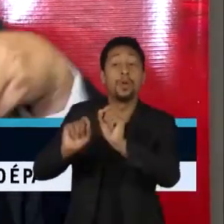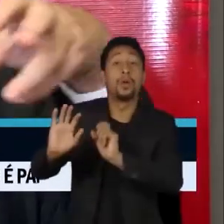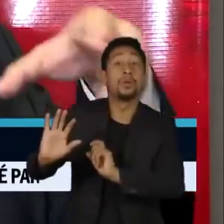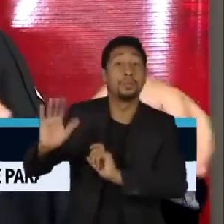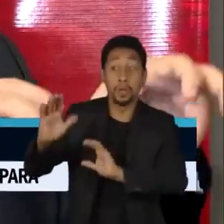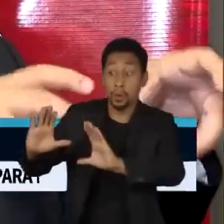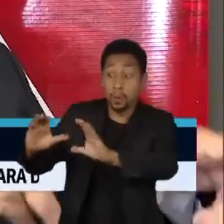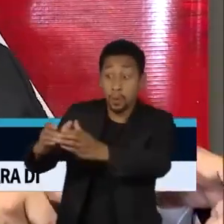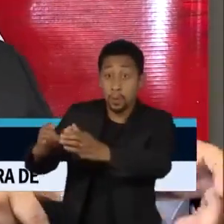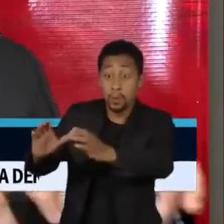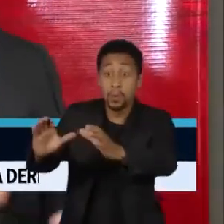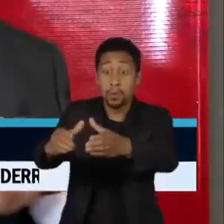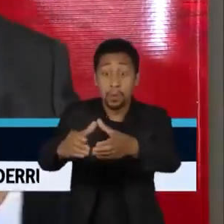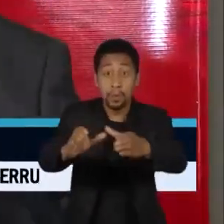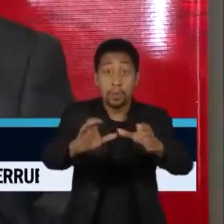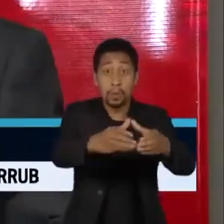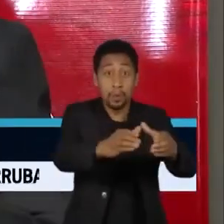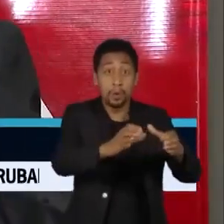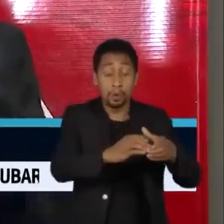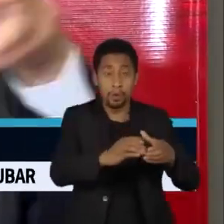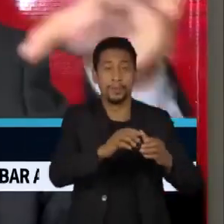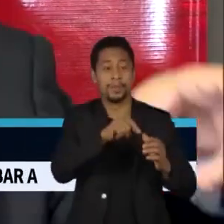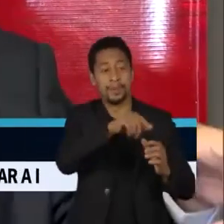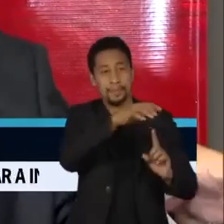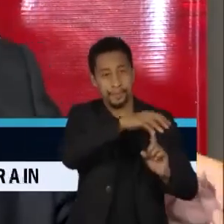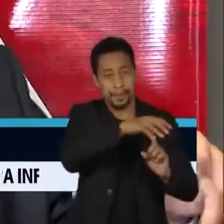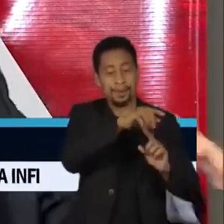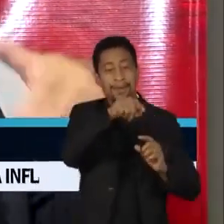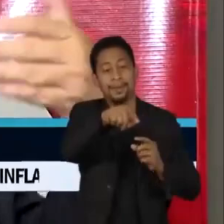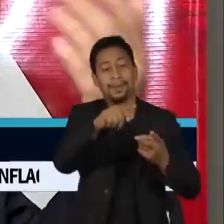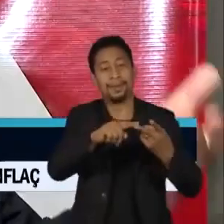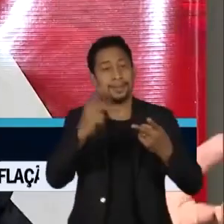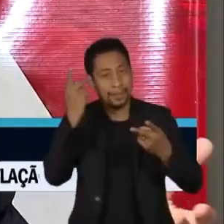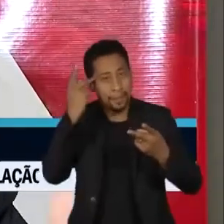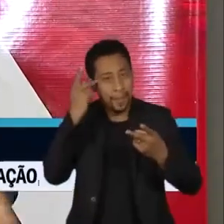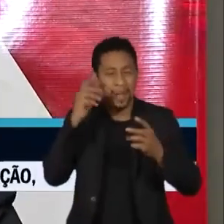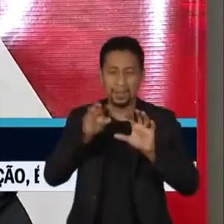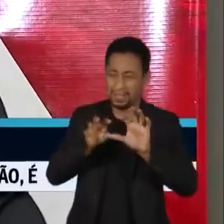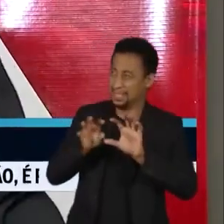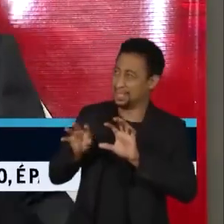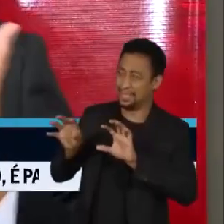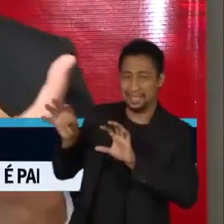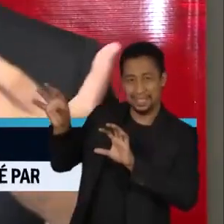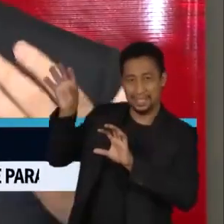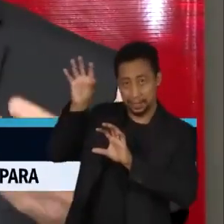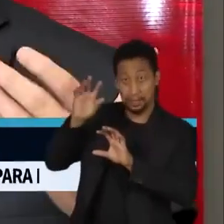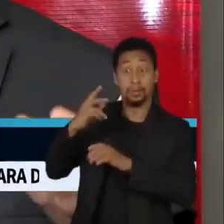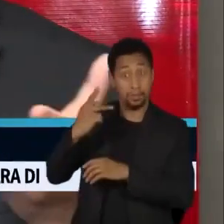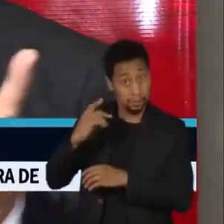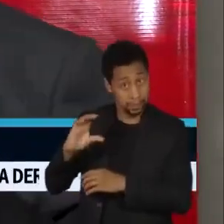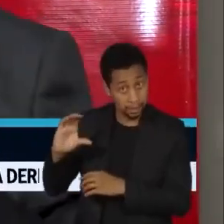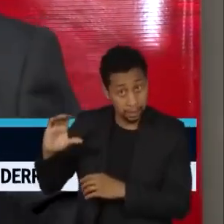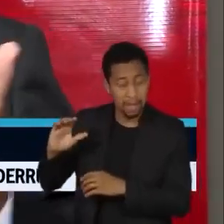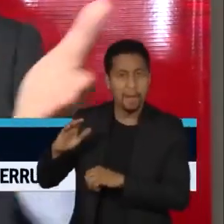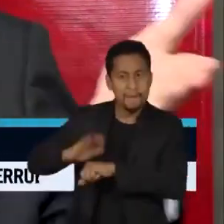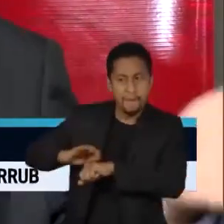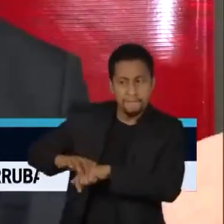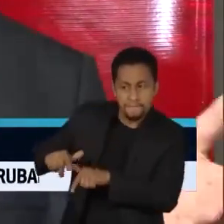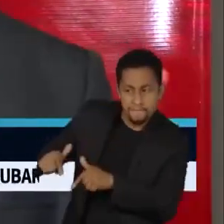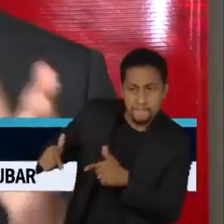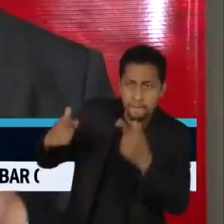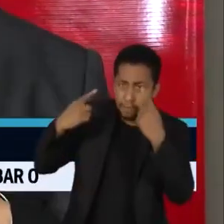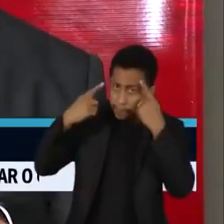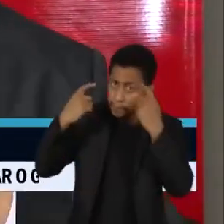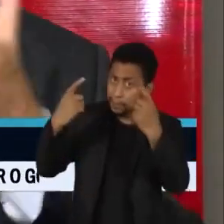equipes estavam sendo montadas no Paraná, em São Paulo e em outros estados para a prática de atos violentos. E